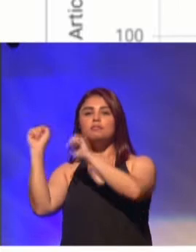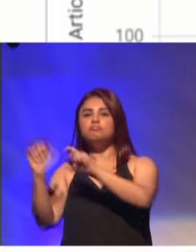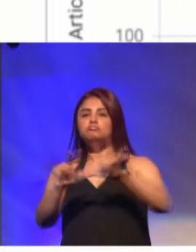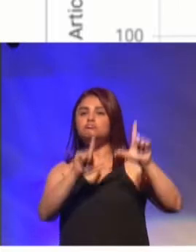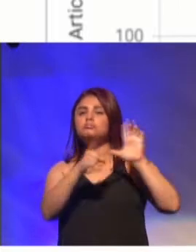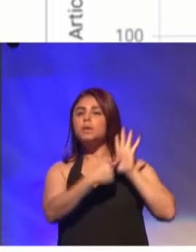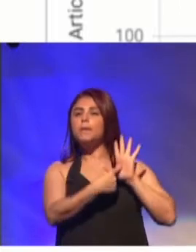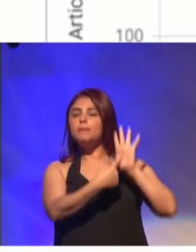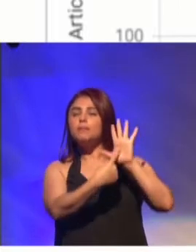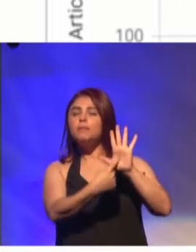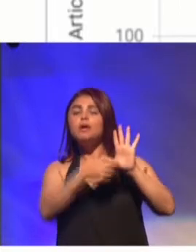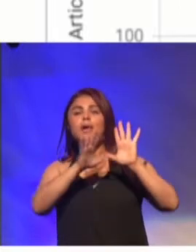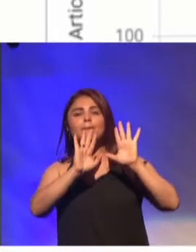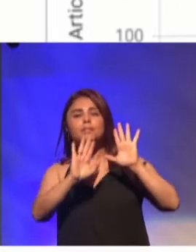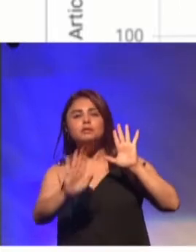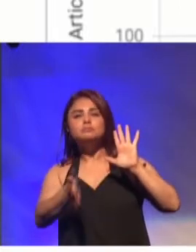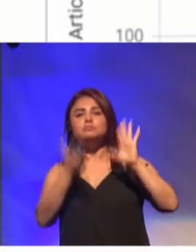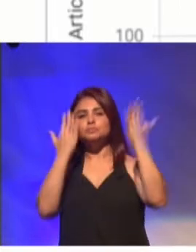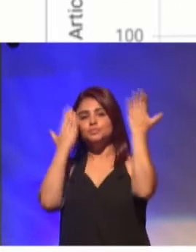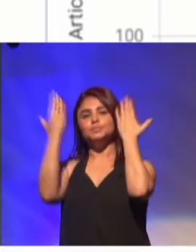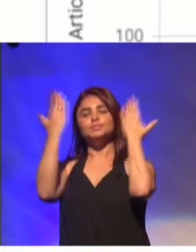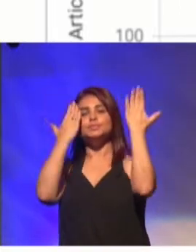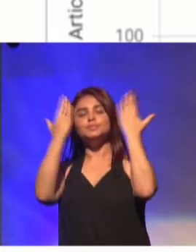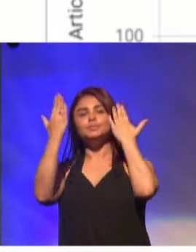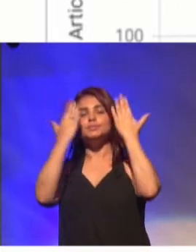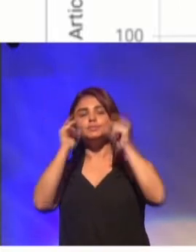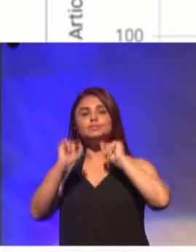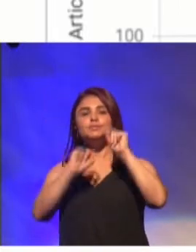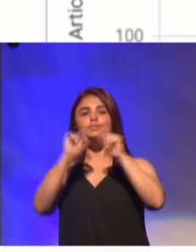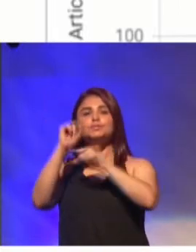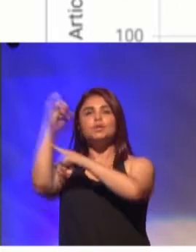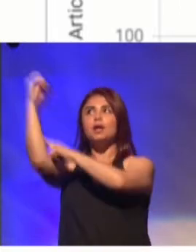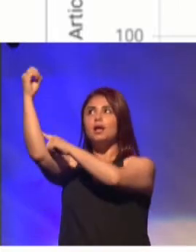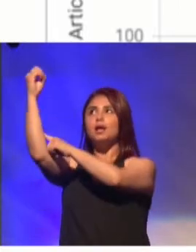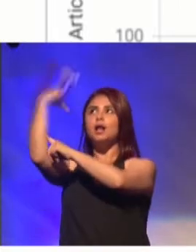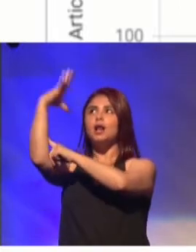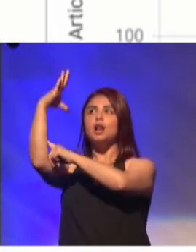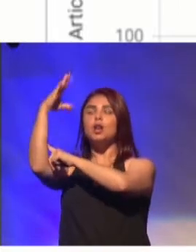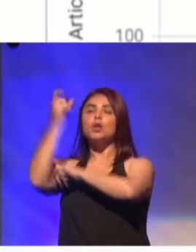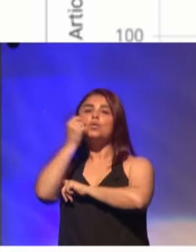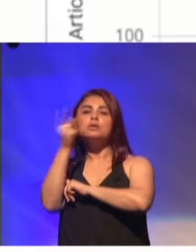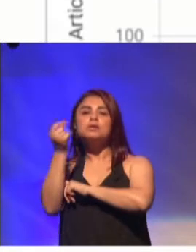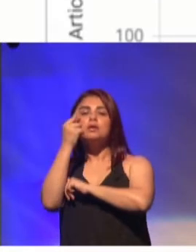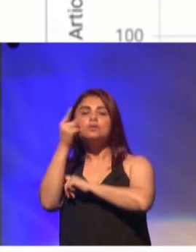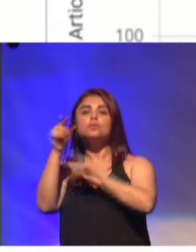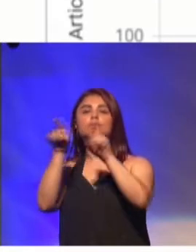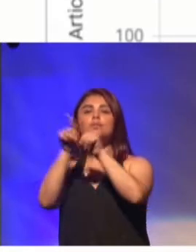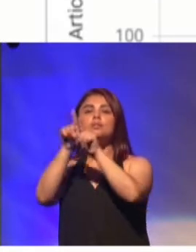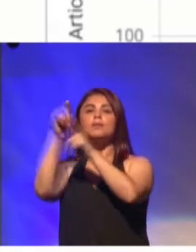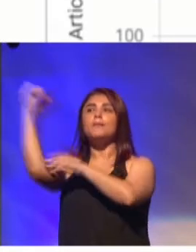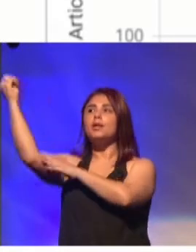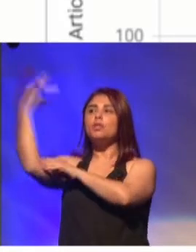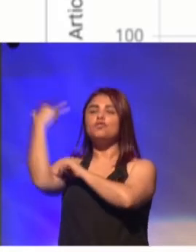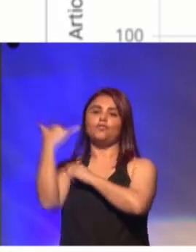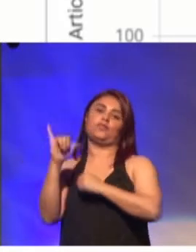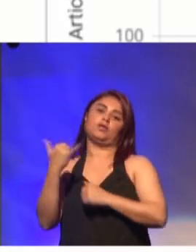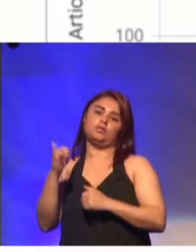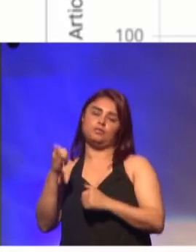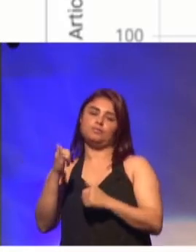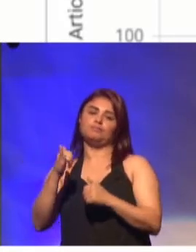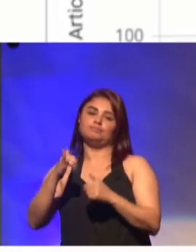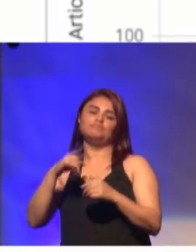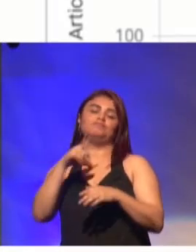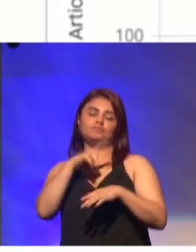mas já está sendo analisado, por exemplo, a luz azul e a luz verde. E já